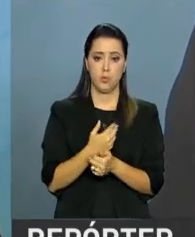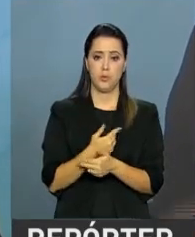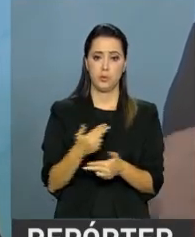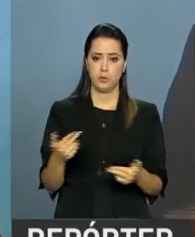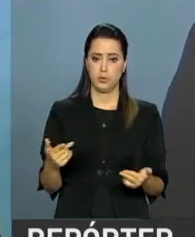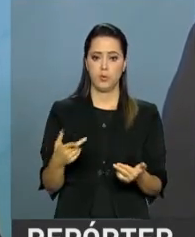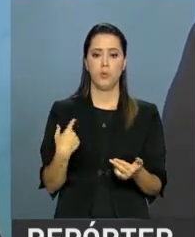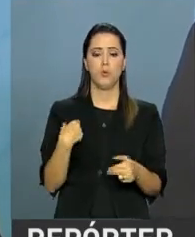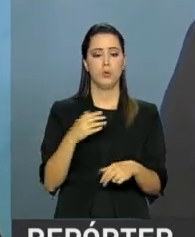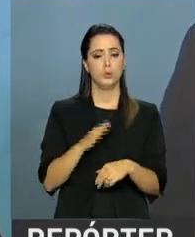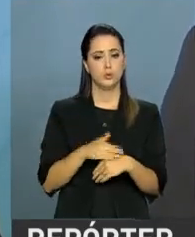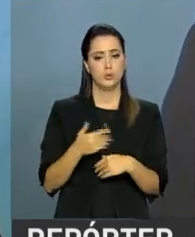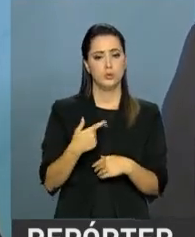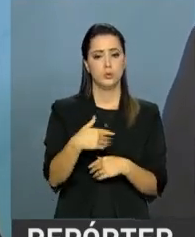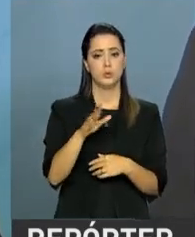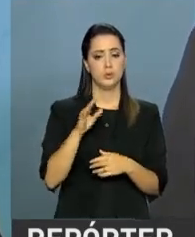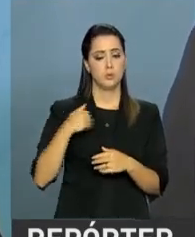principalmente por ganhos de produtividade